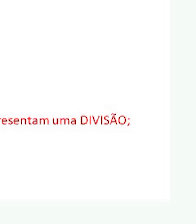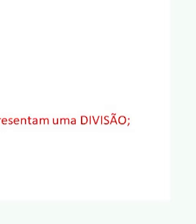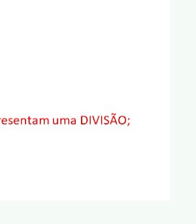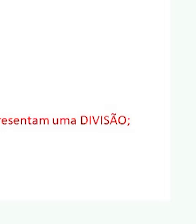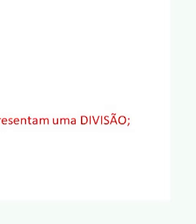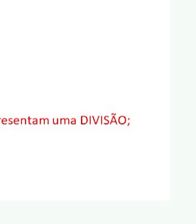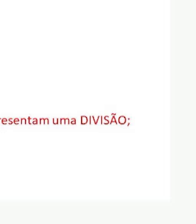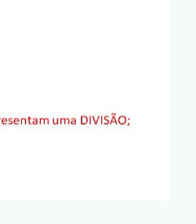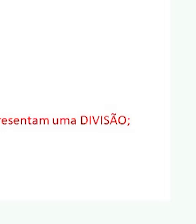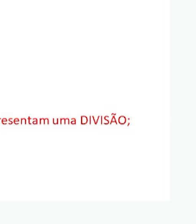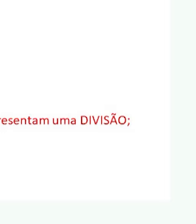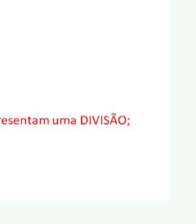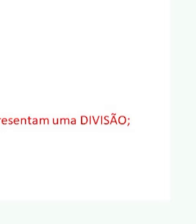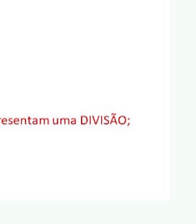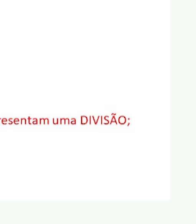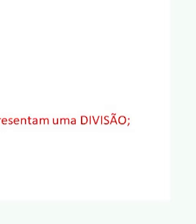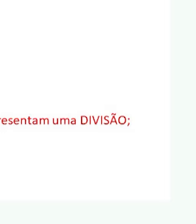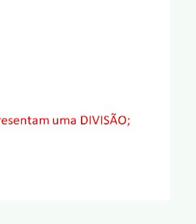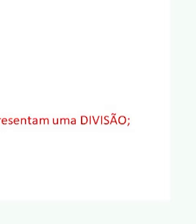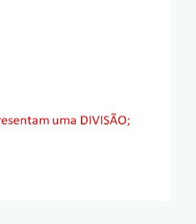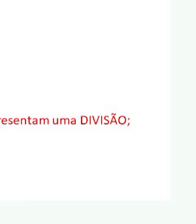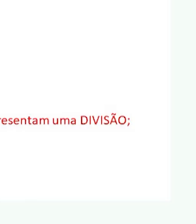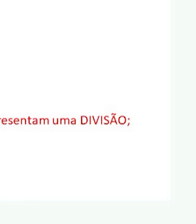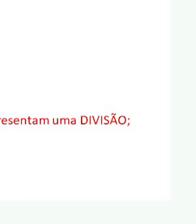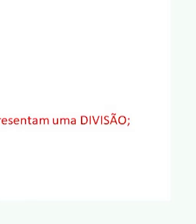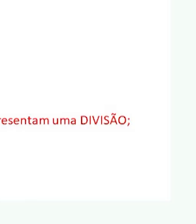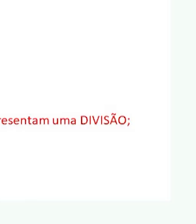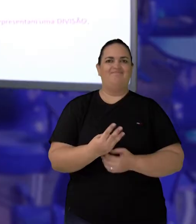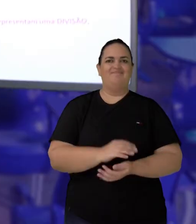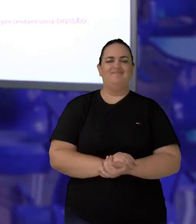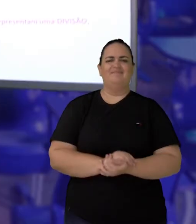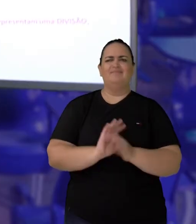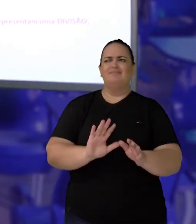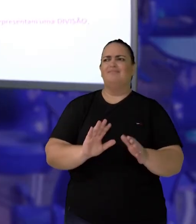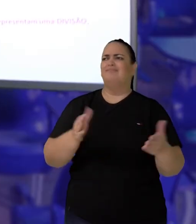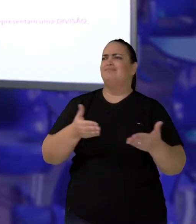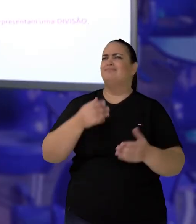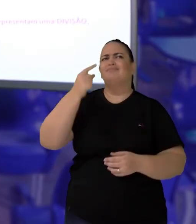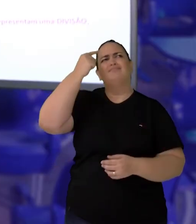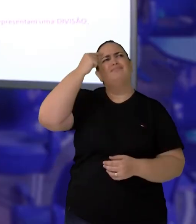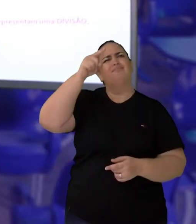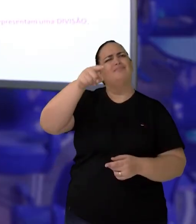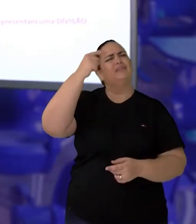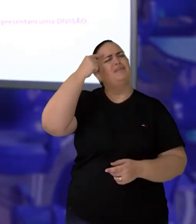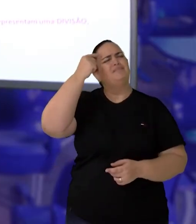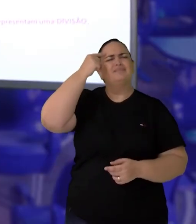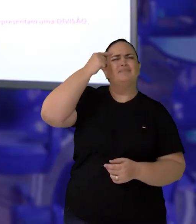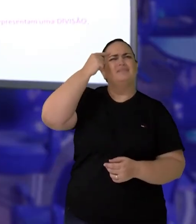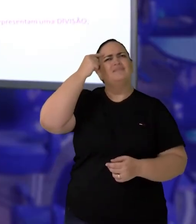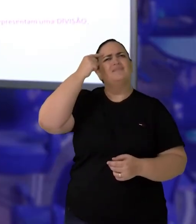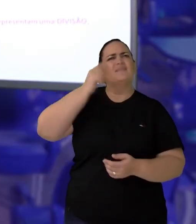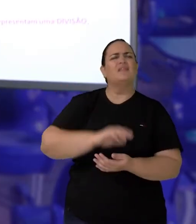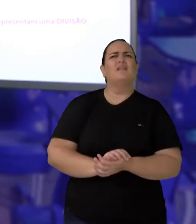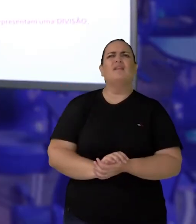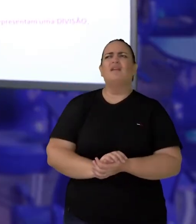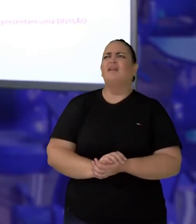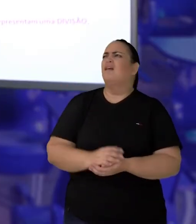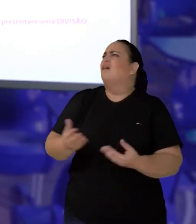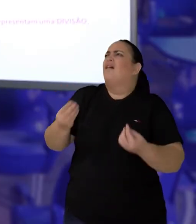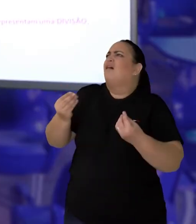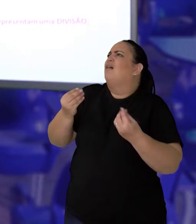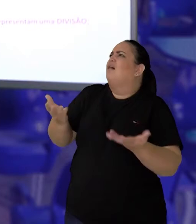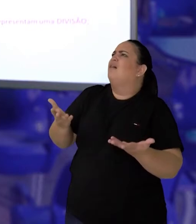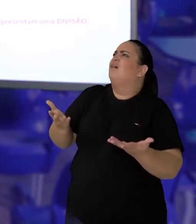novamente, eu tenho a fração de 1/3, tudo bem? Mas agora vocês devem estar pensando, professor,